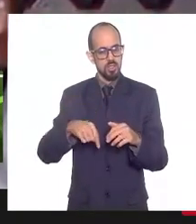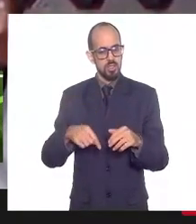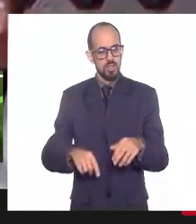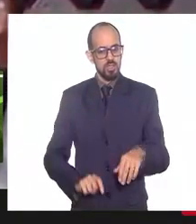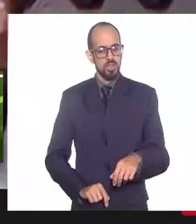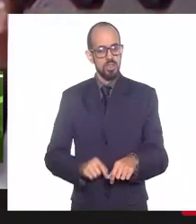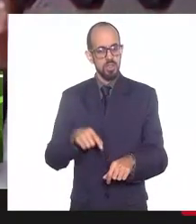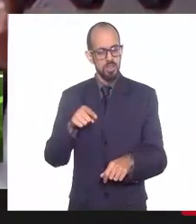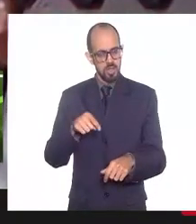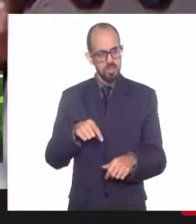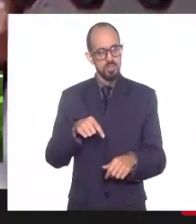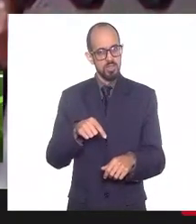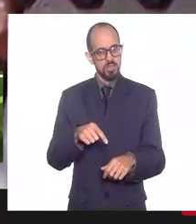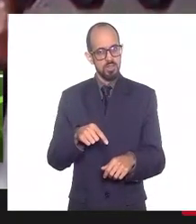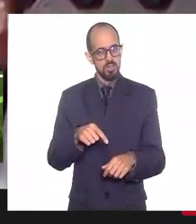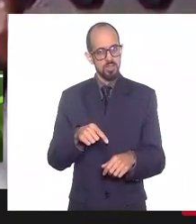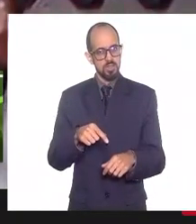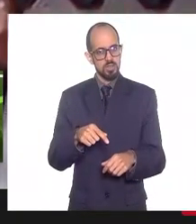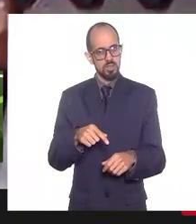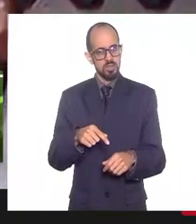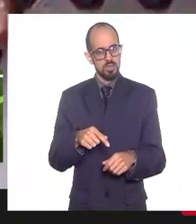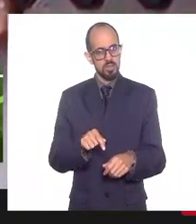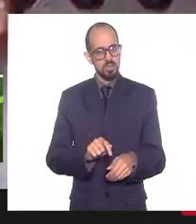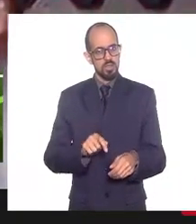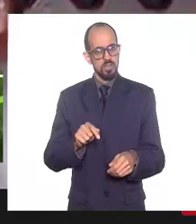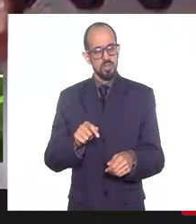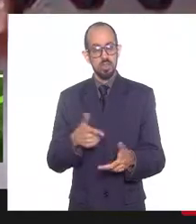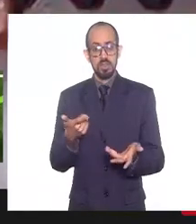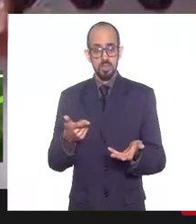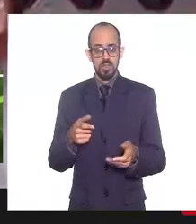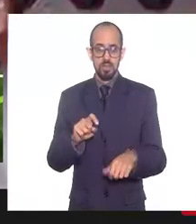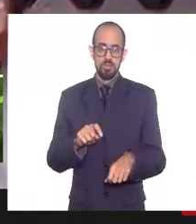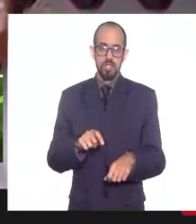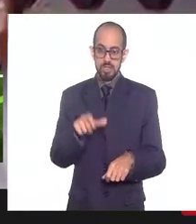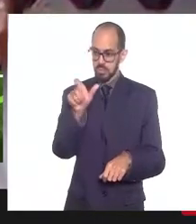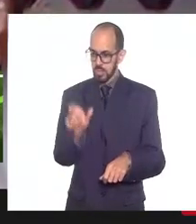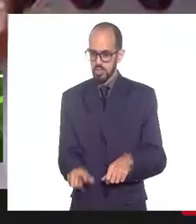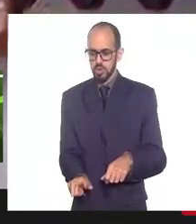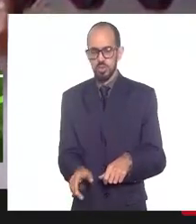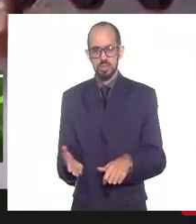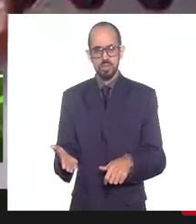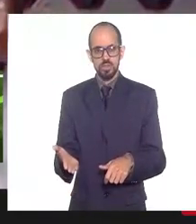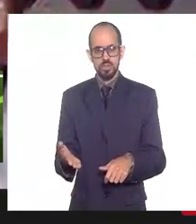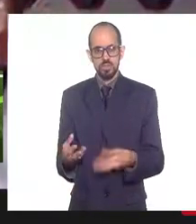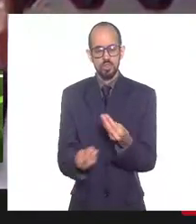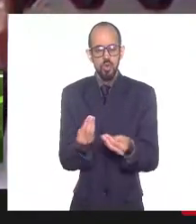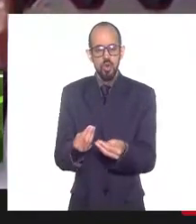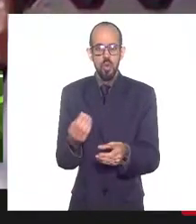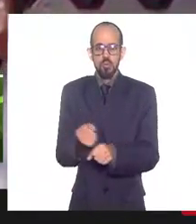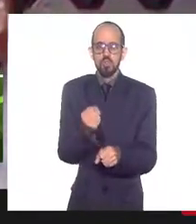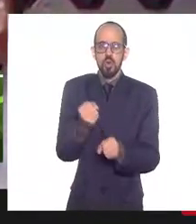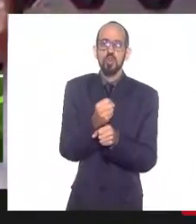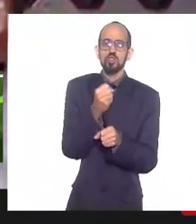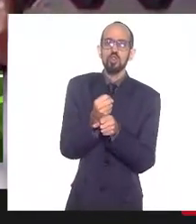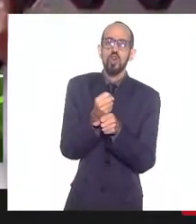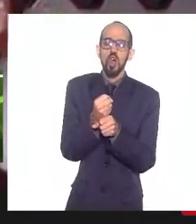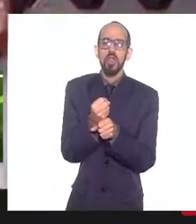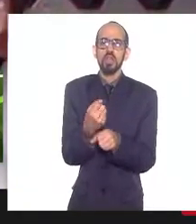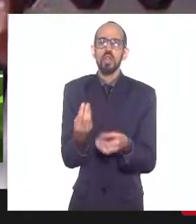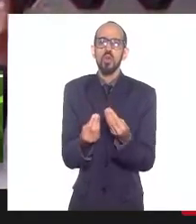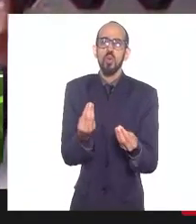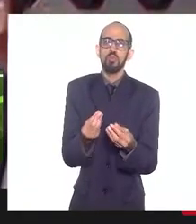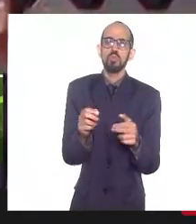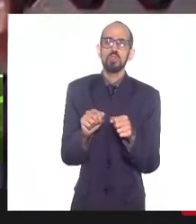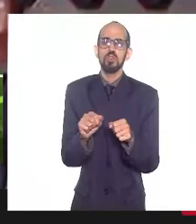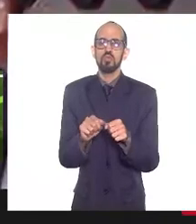desses personagens, para que a gente entenda de onde vem, como se constrói e por que se constrói um discurso